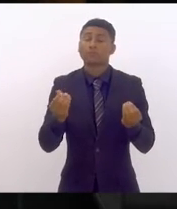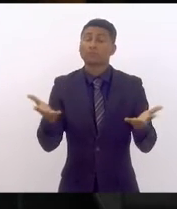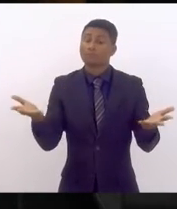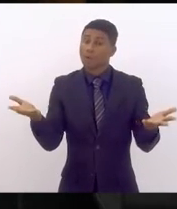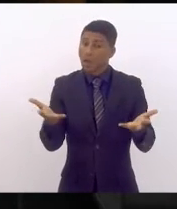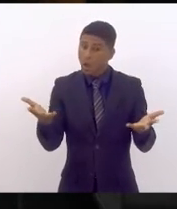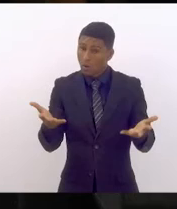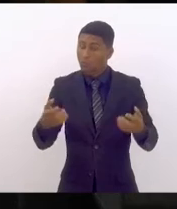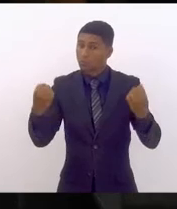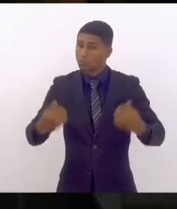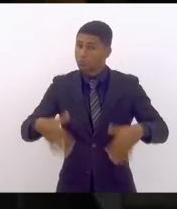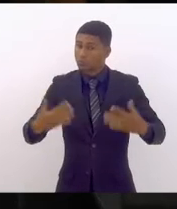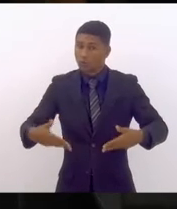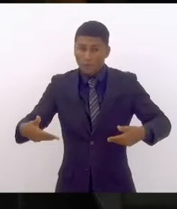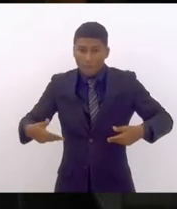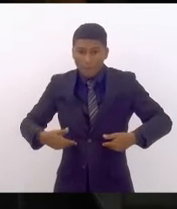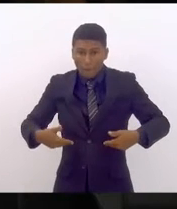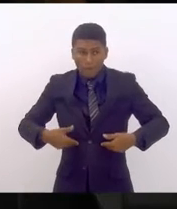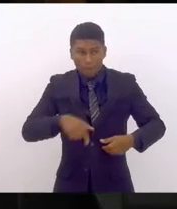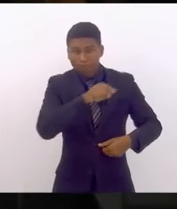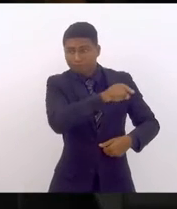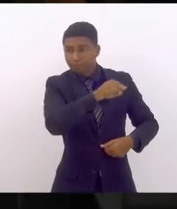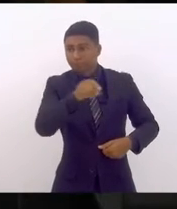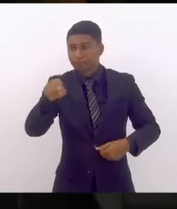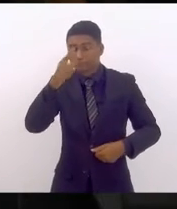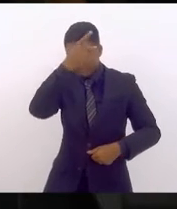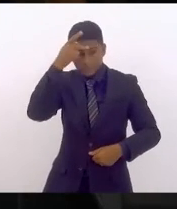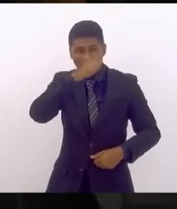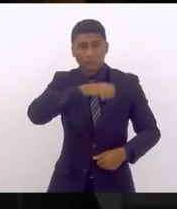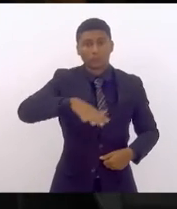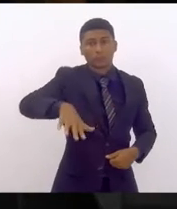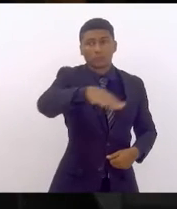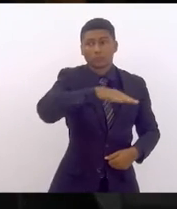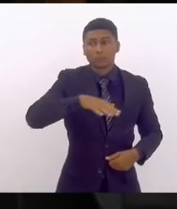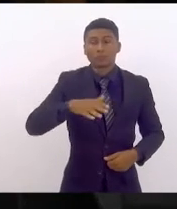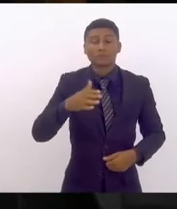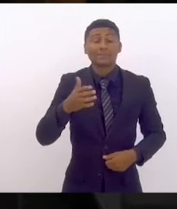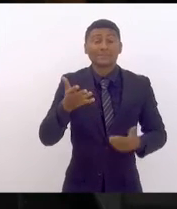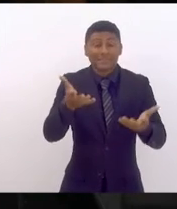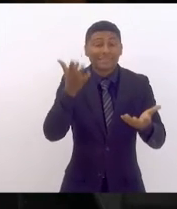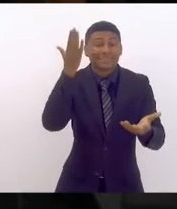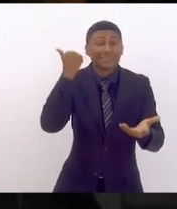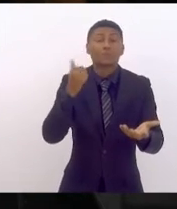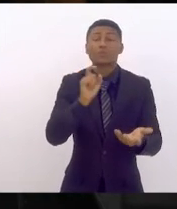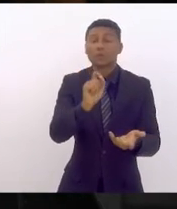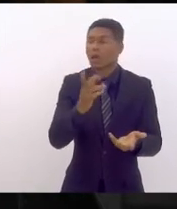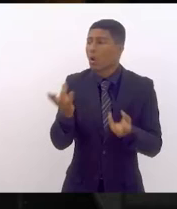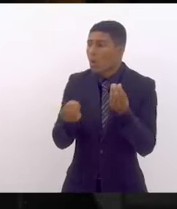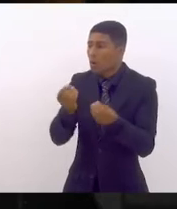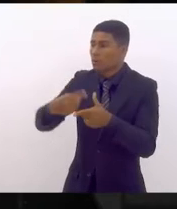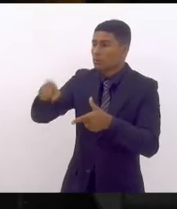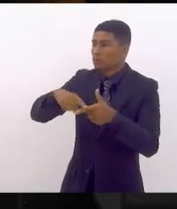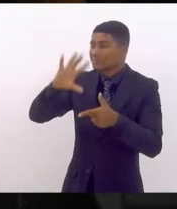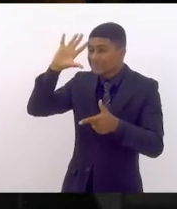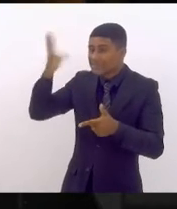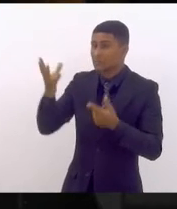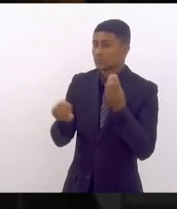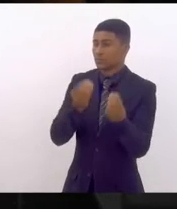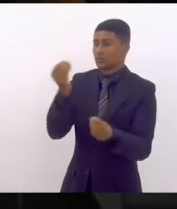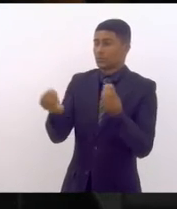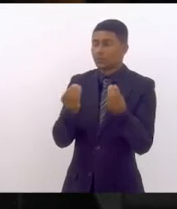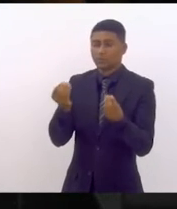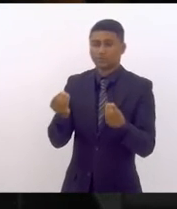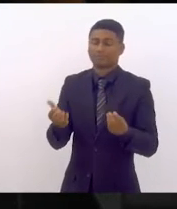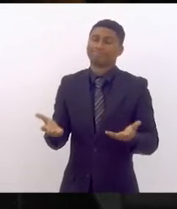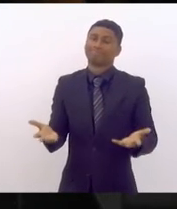e ela quer saber dos políticos como se sai desse buraco e uma das formas